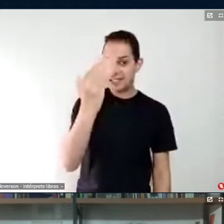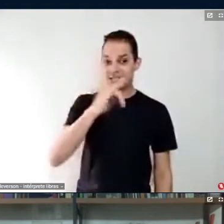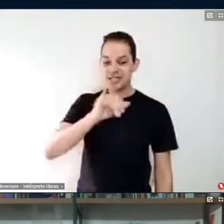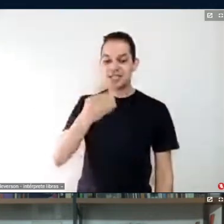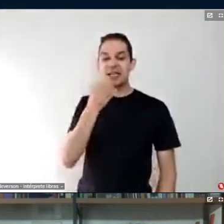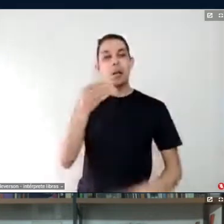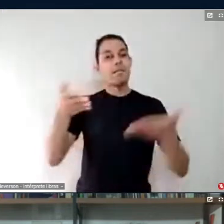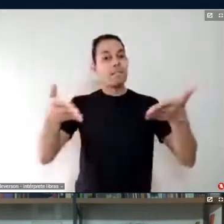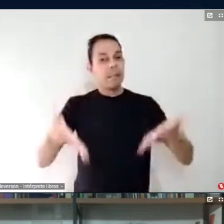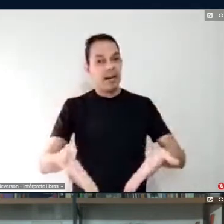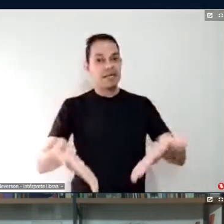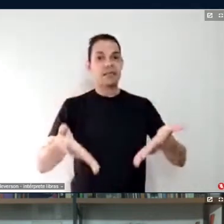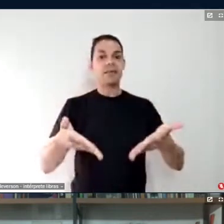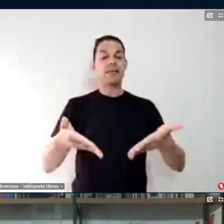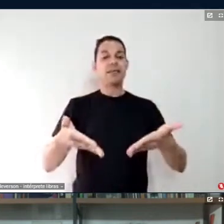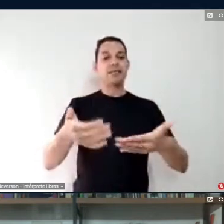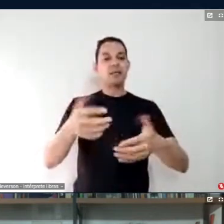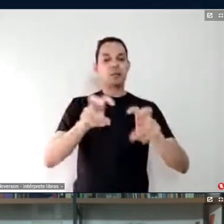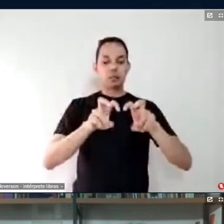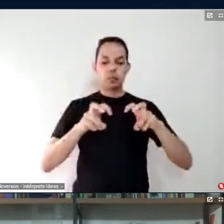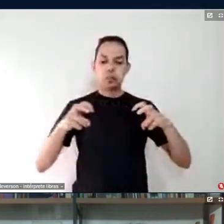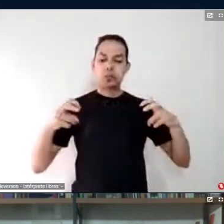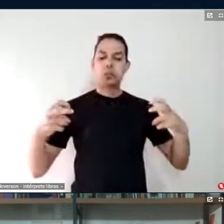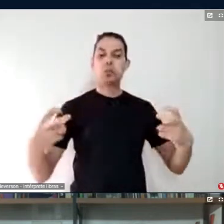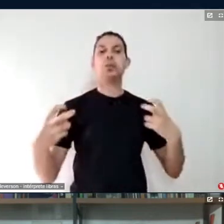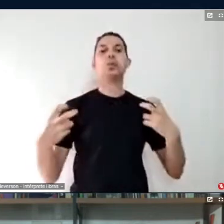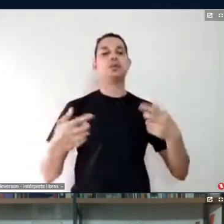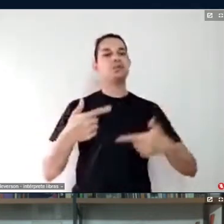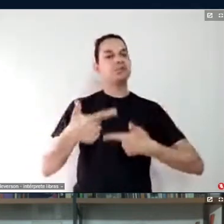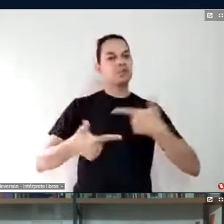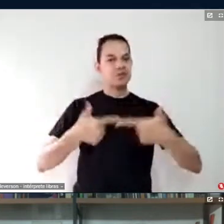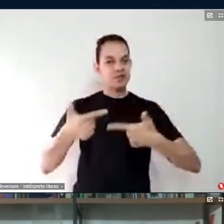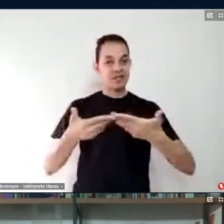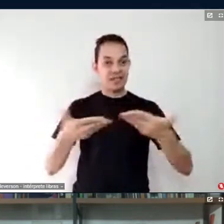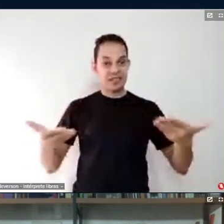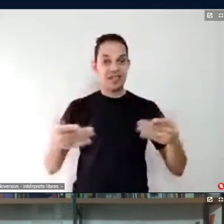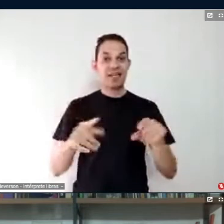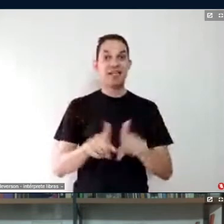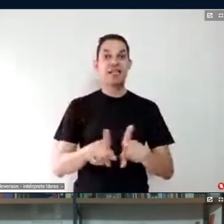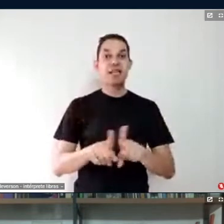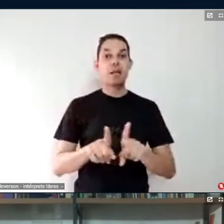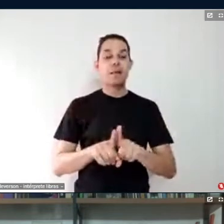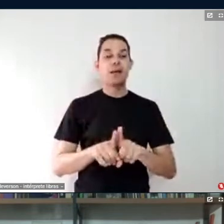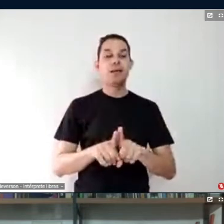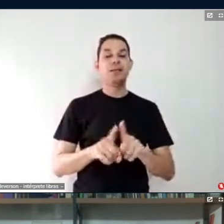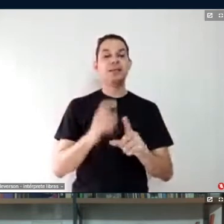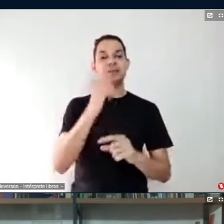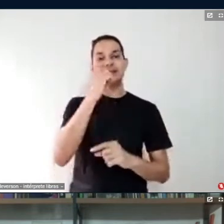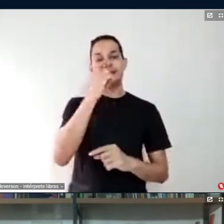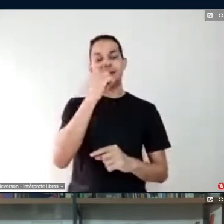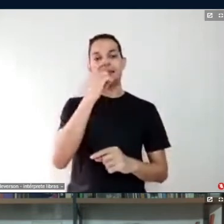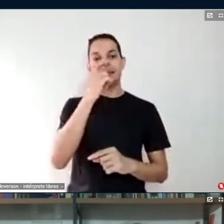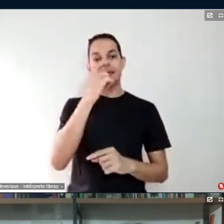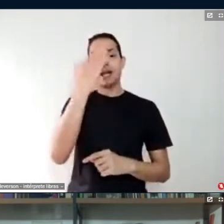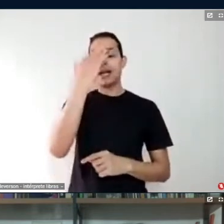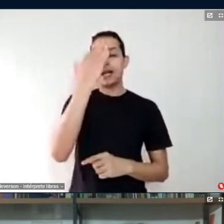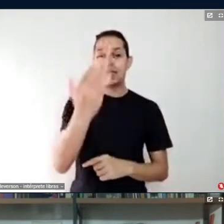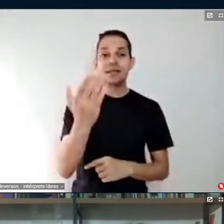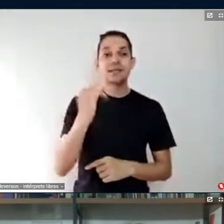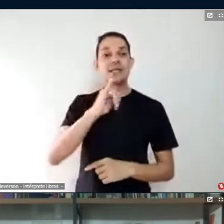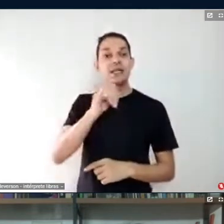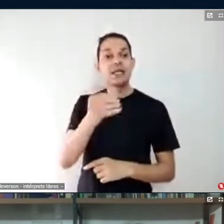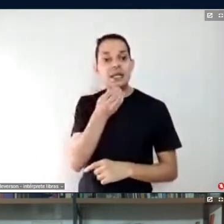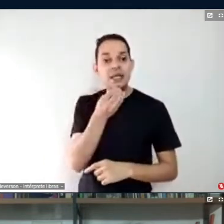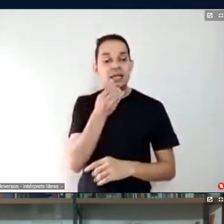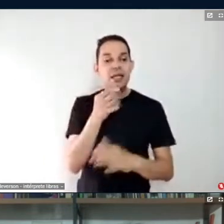participando dessa continuidade de trabalho e principalmente pela possibilidade de analisar uma nova